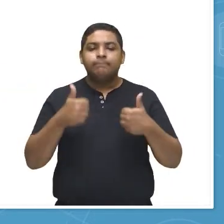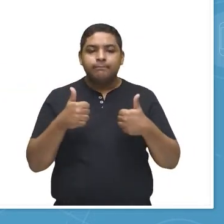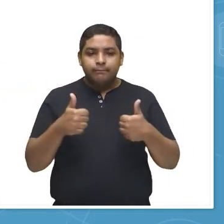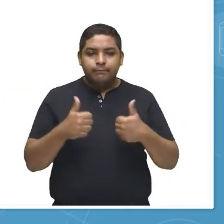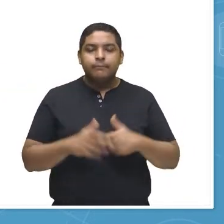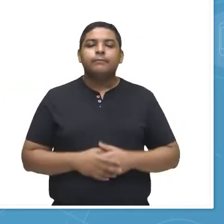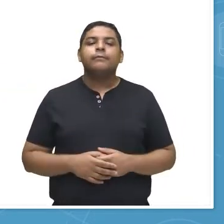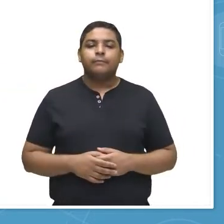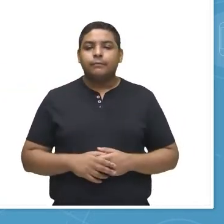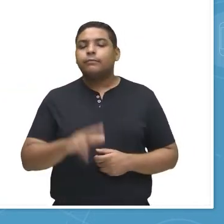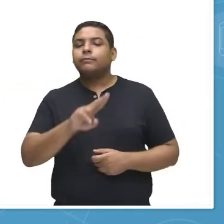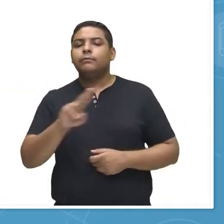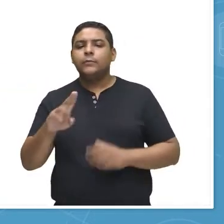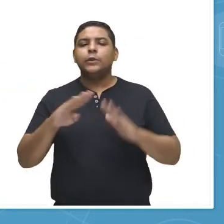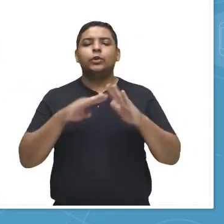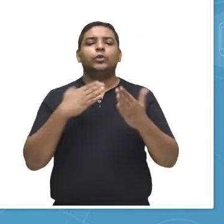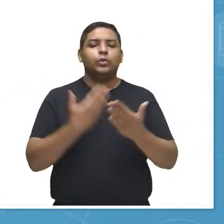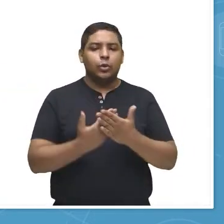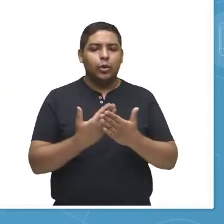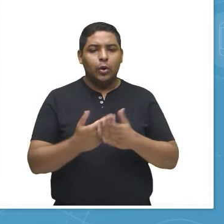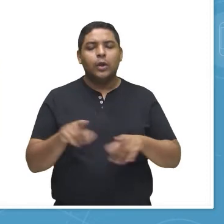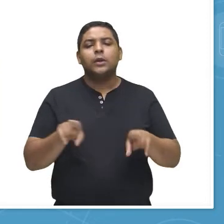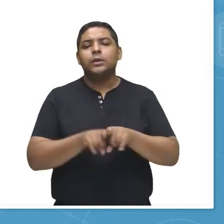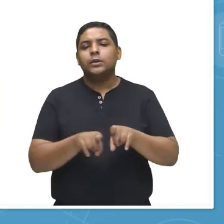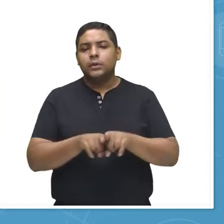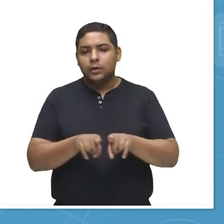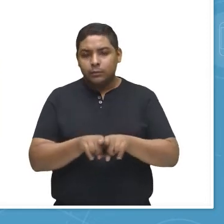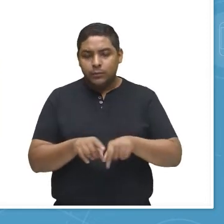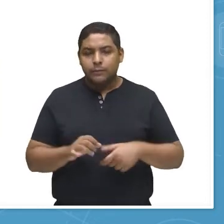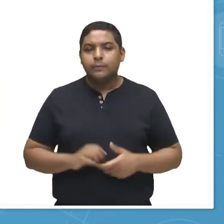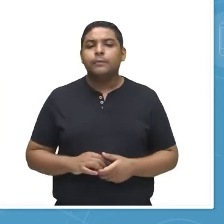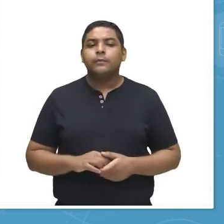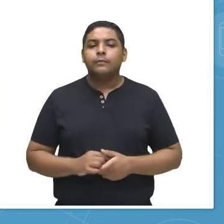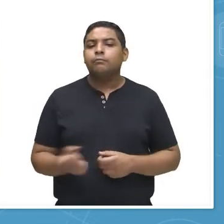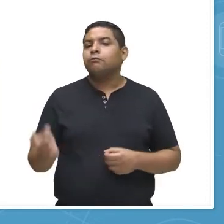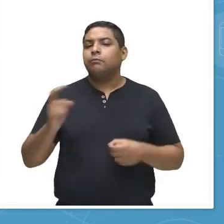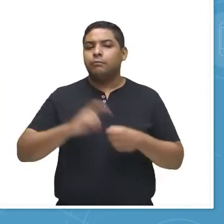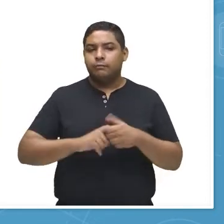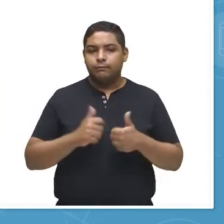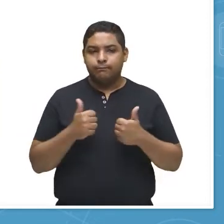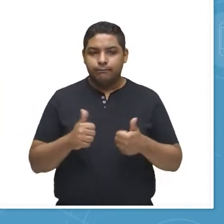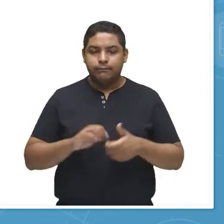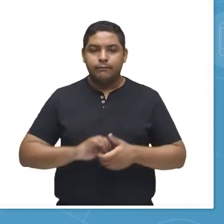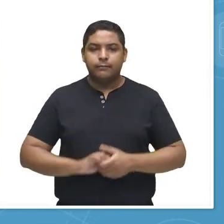de colocar o nome da sua escola que você está falando. Daqui a pouco a gente volta.